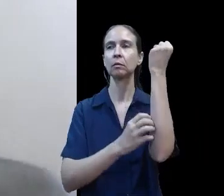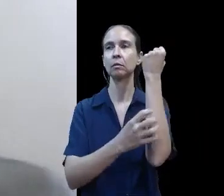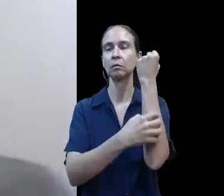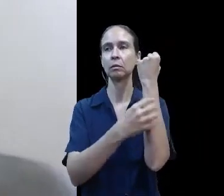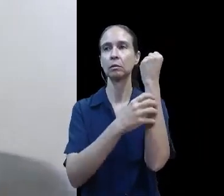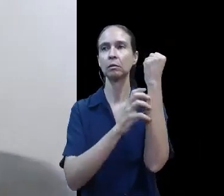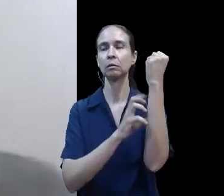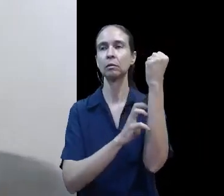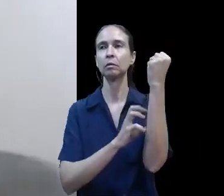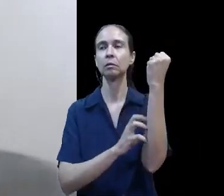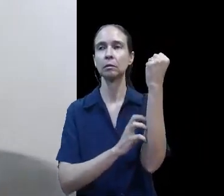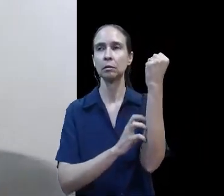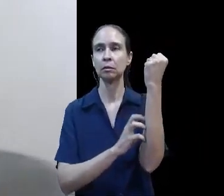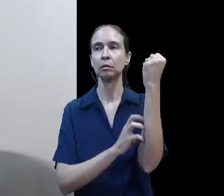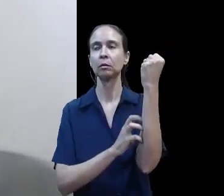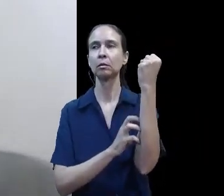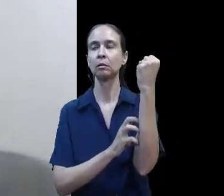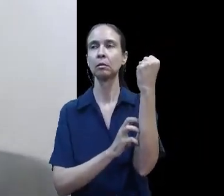época